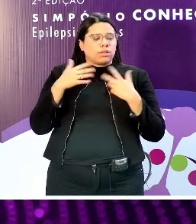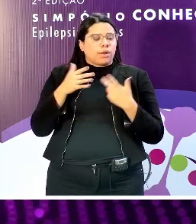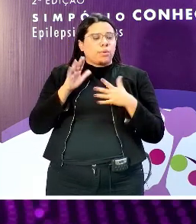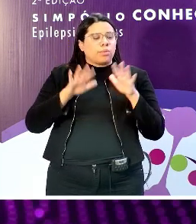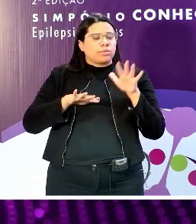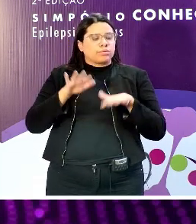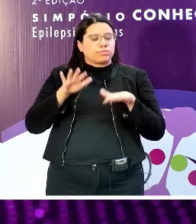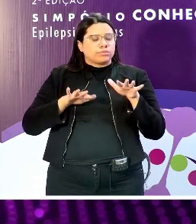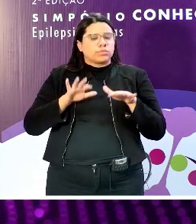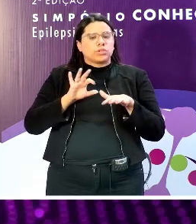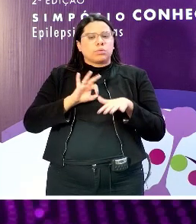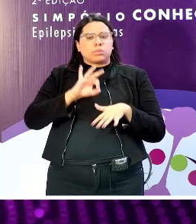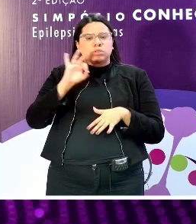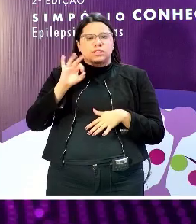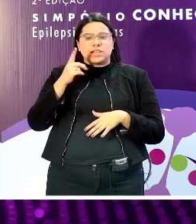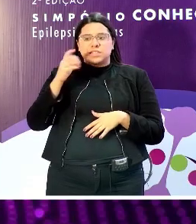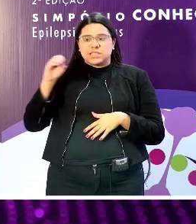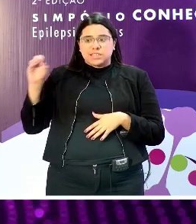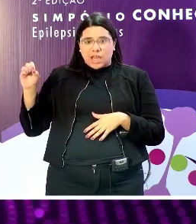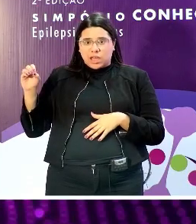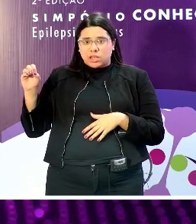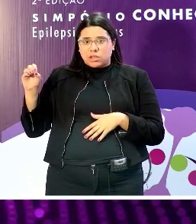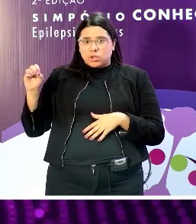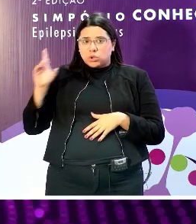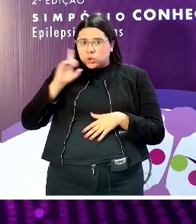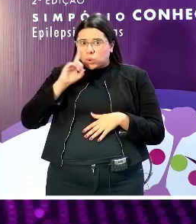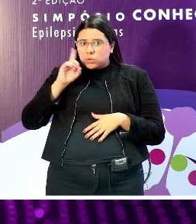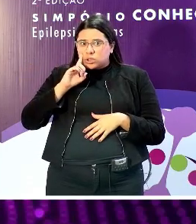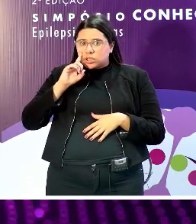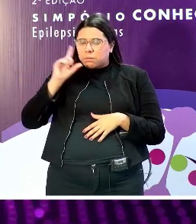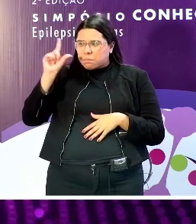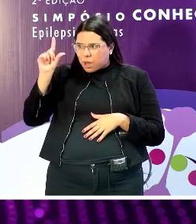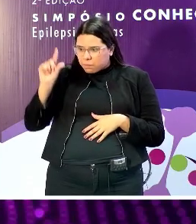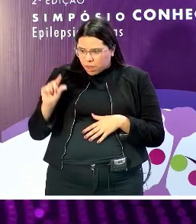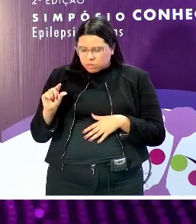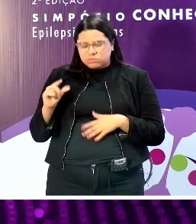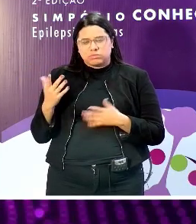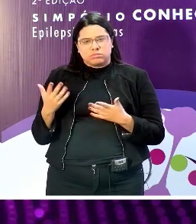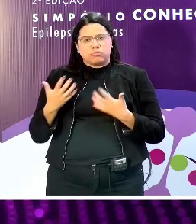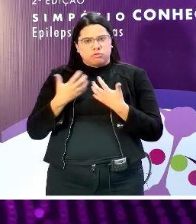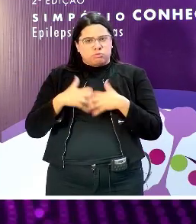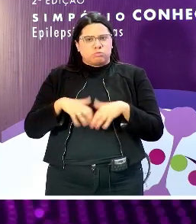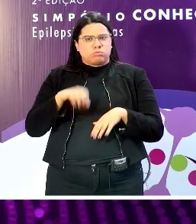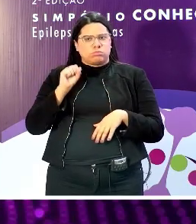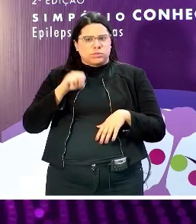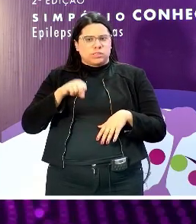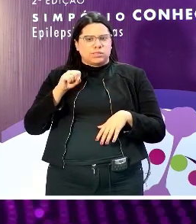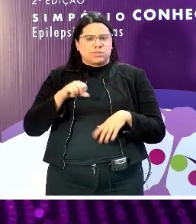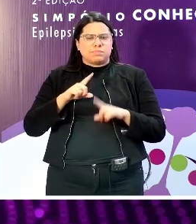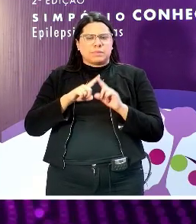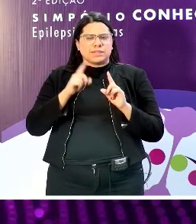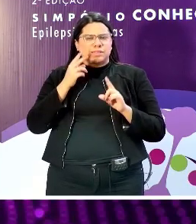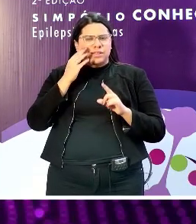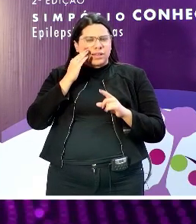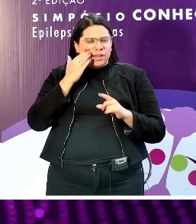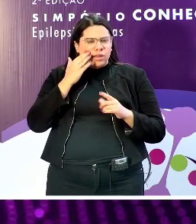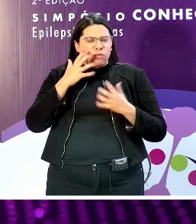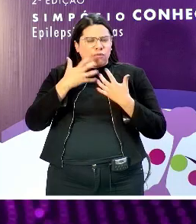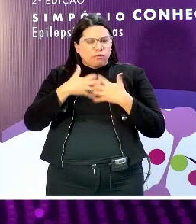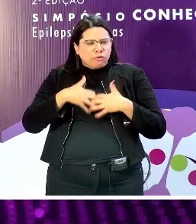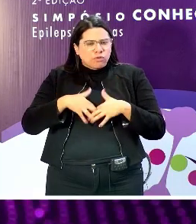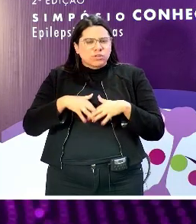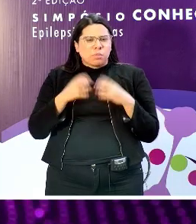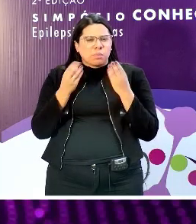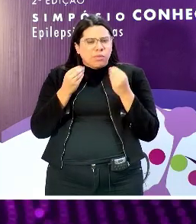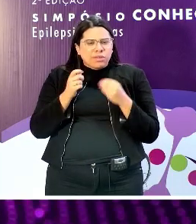100 convulsões por dia para algumas. Funcionou muito. Vocês entendem que o funcionar muito é ainda